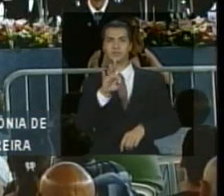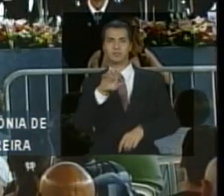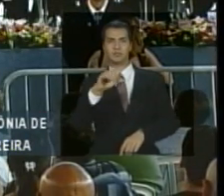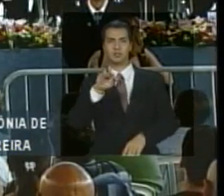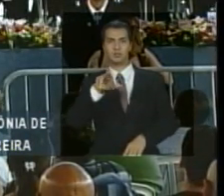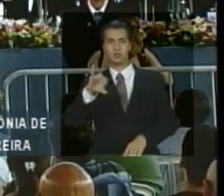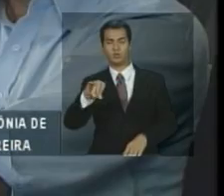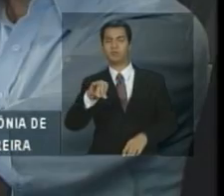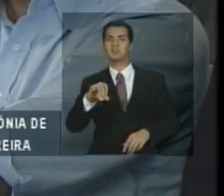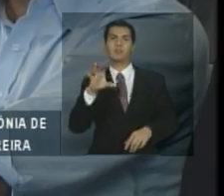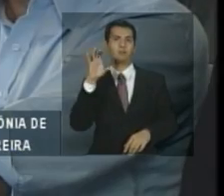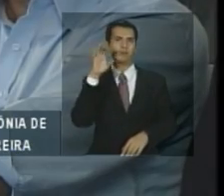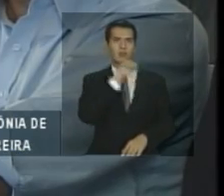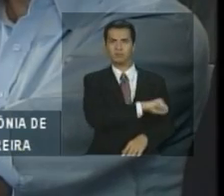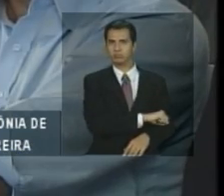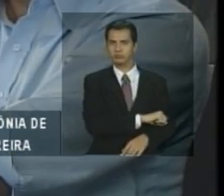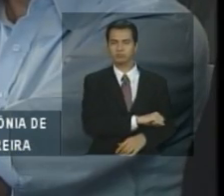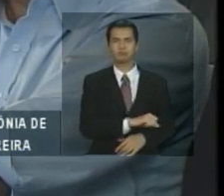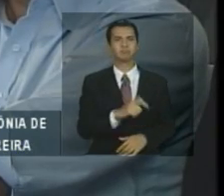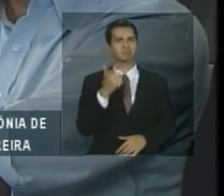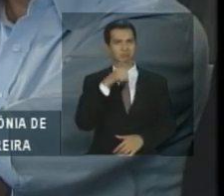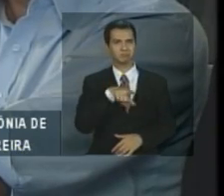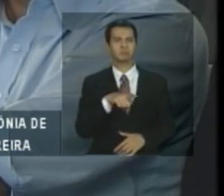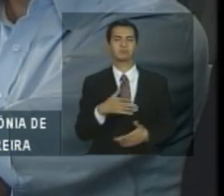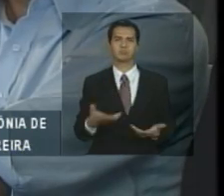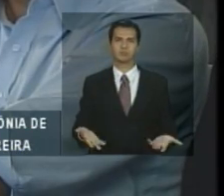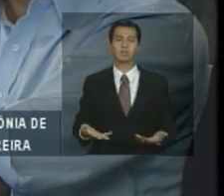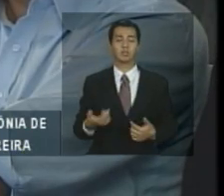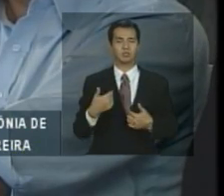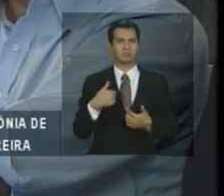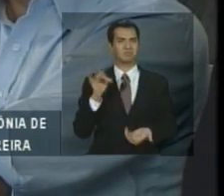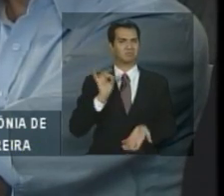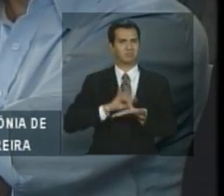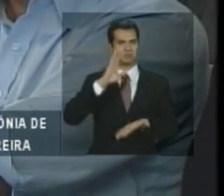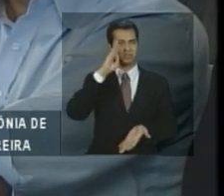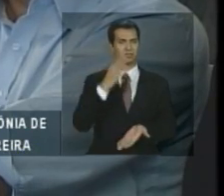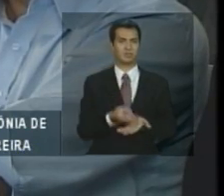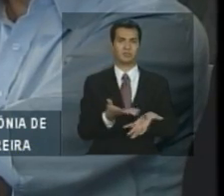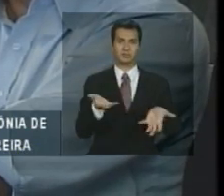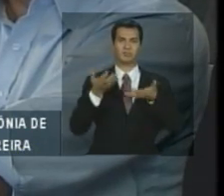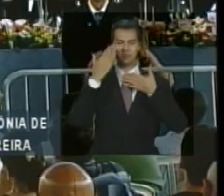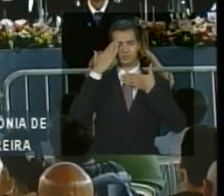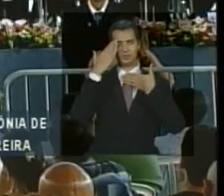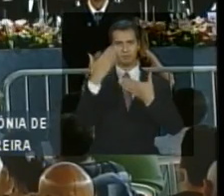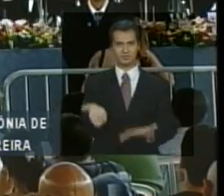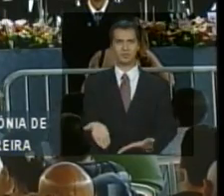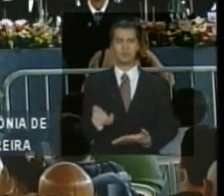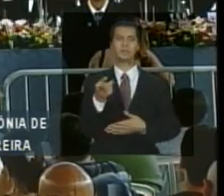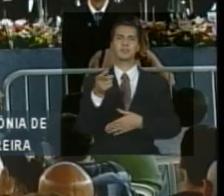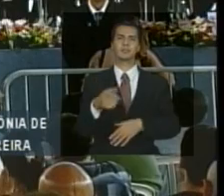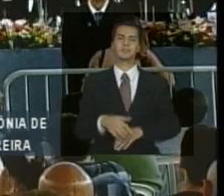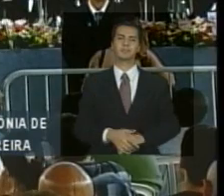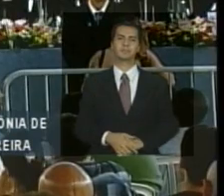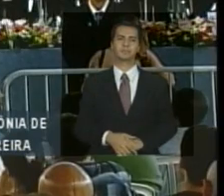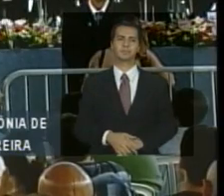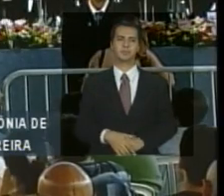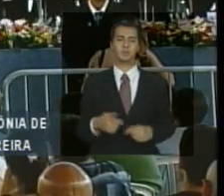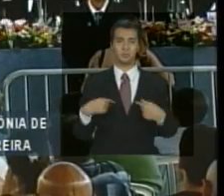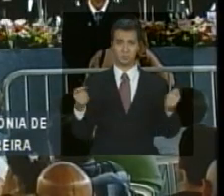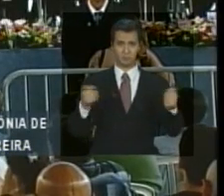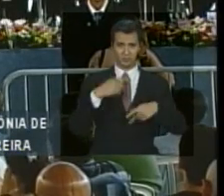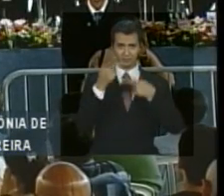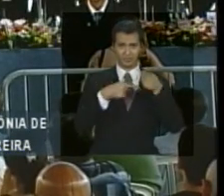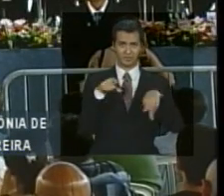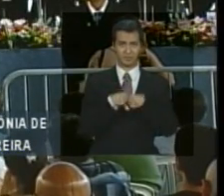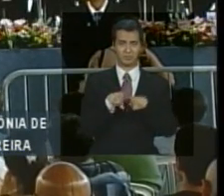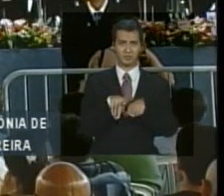completamente a história dessa cidade. Eu não tenho dúvida. E esse é o agradecimento especial que eu queria fazer, presidente. Posso falar do VLT também, Maurício? Posso falar do VLT também.